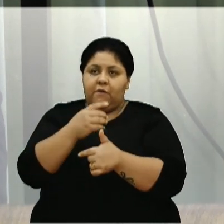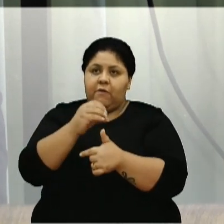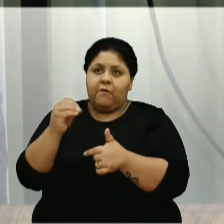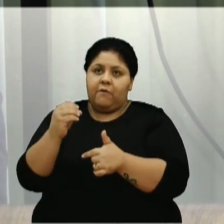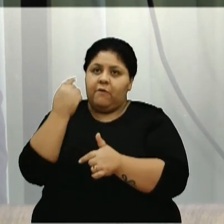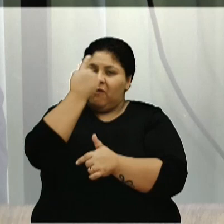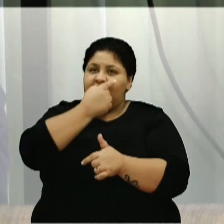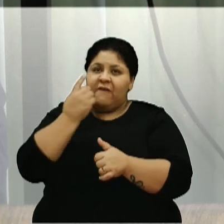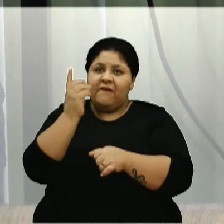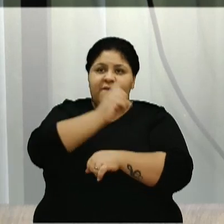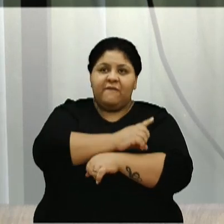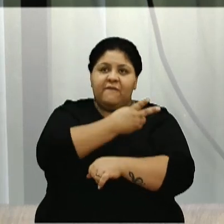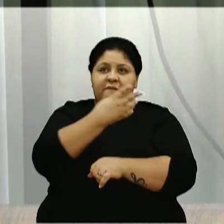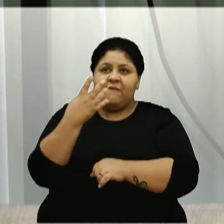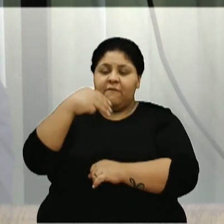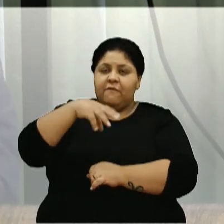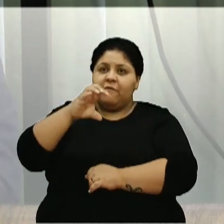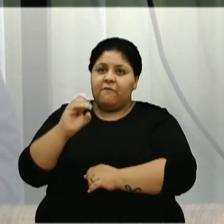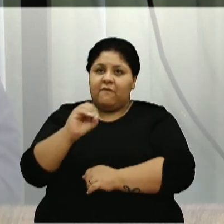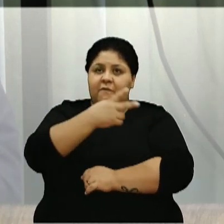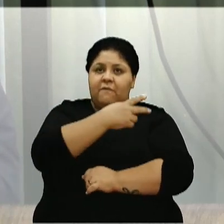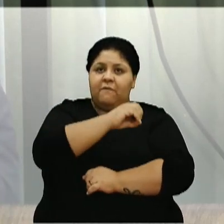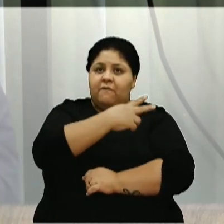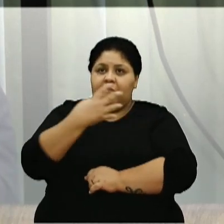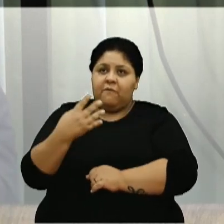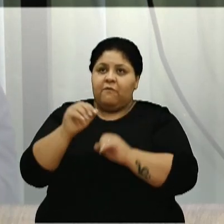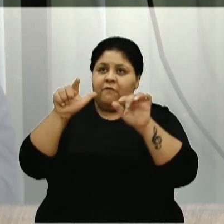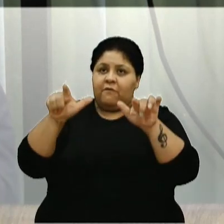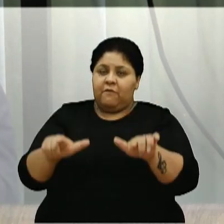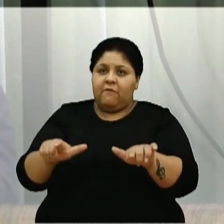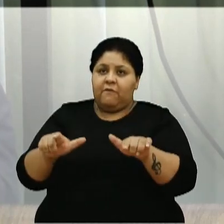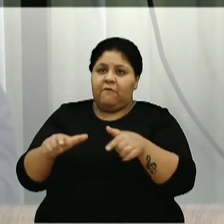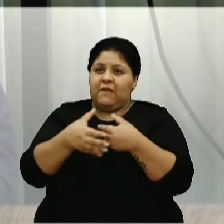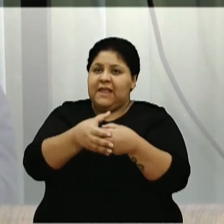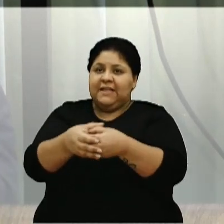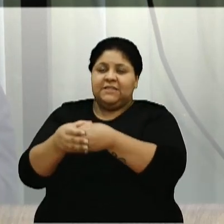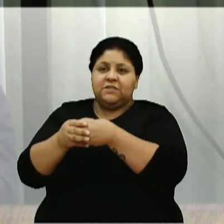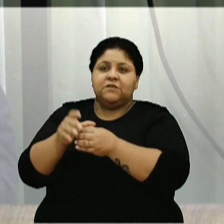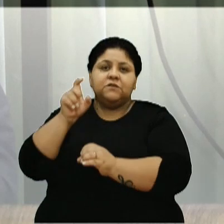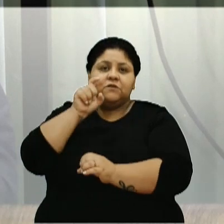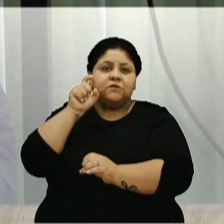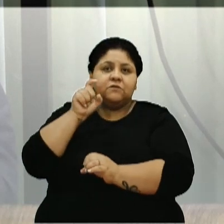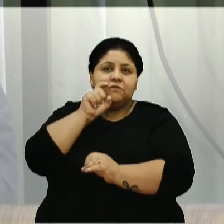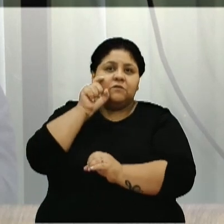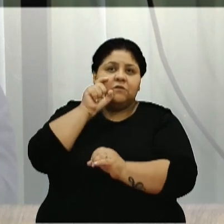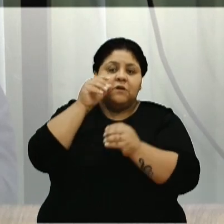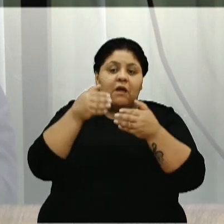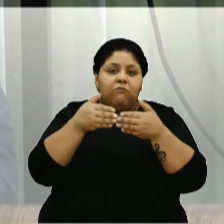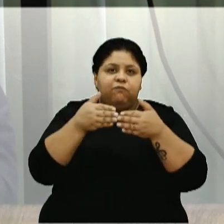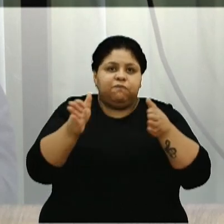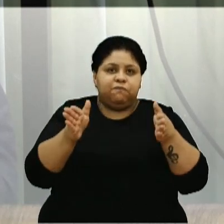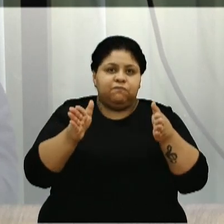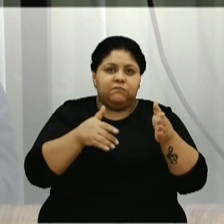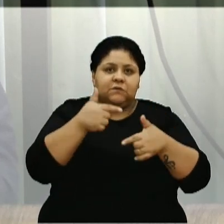dia 24 de maio de 2024 na Sala das Comissões de NPTF e declaro abertos os